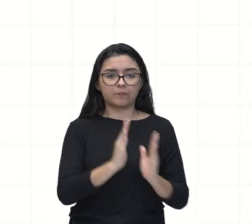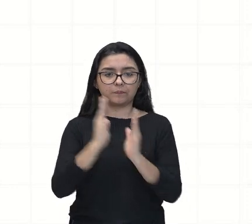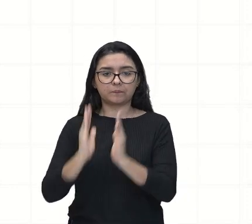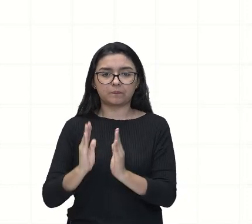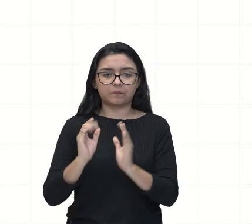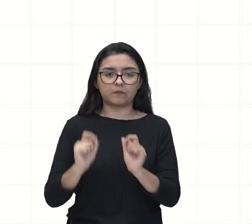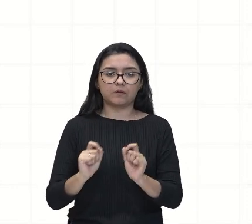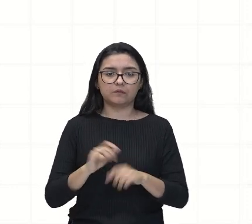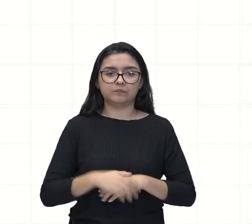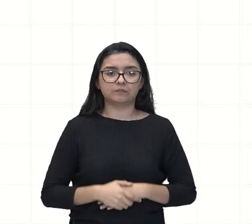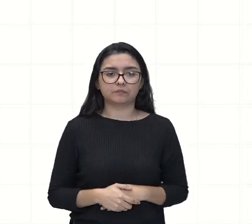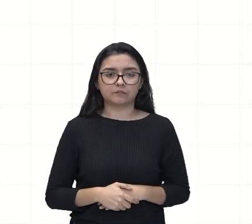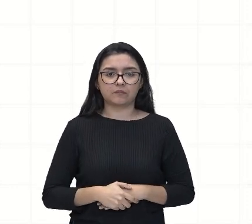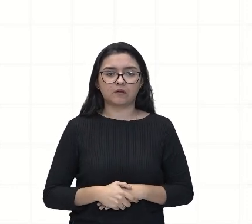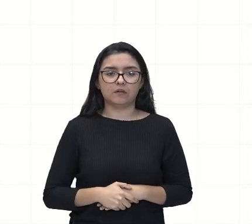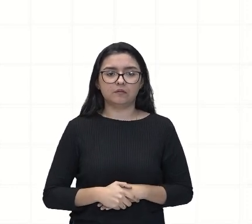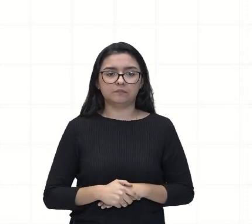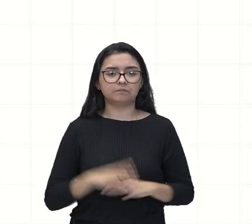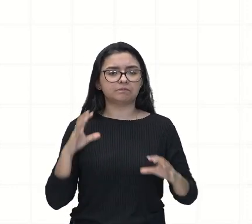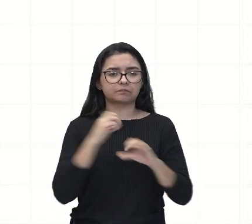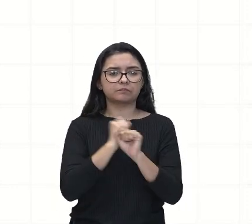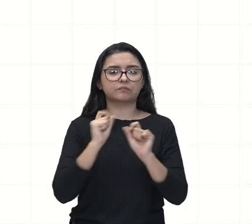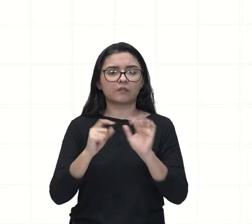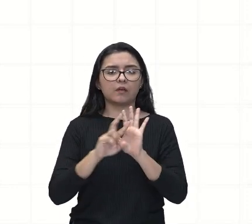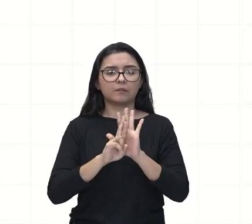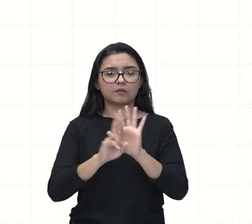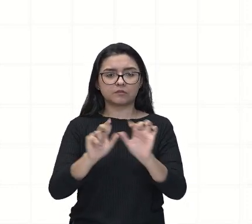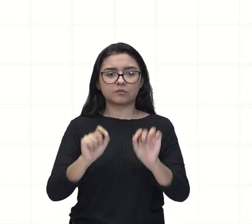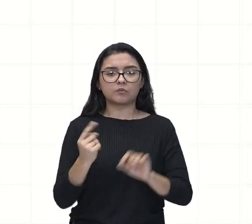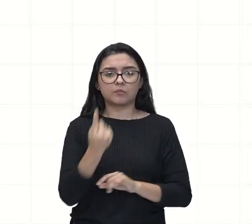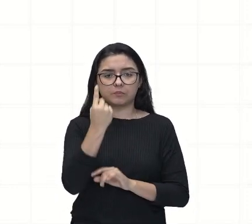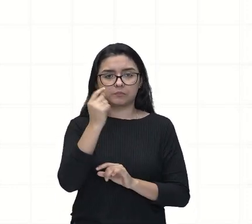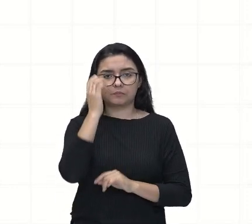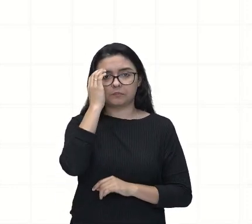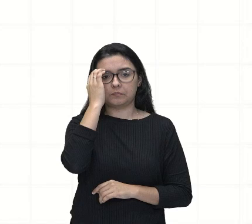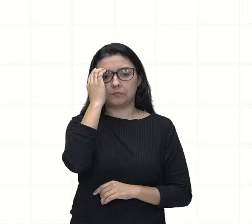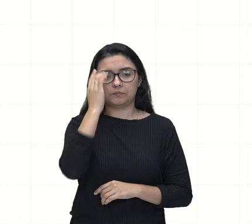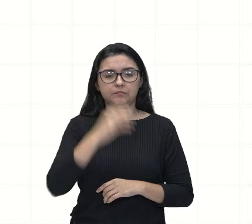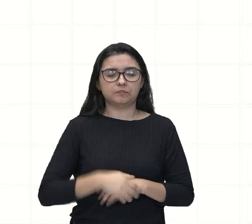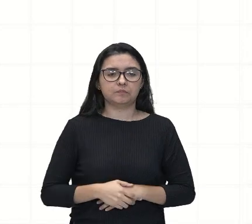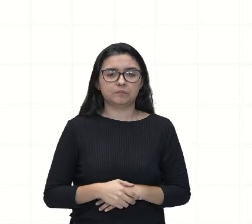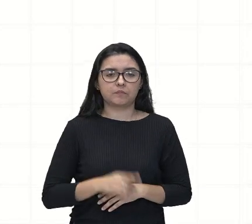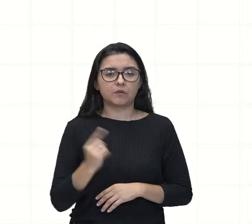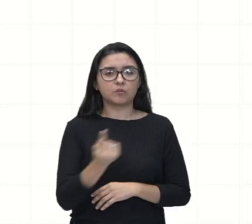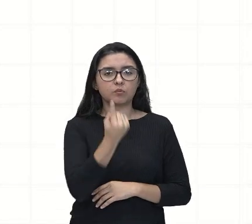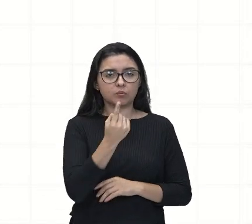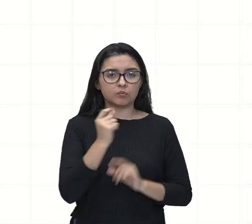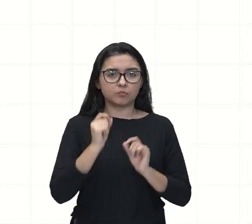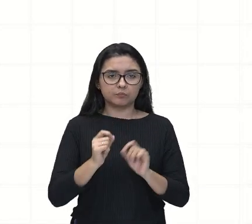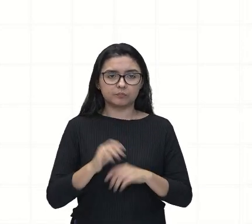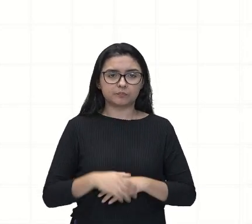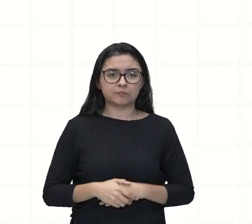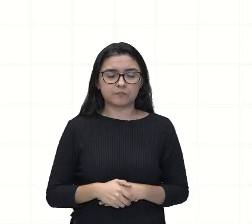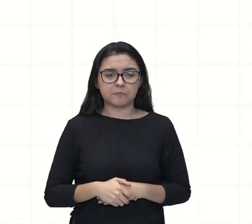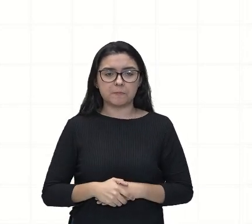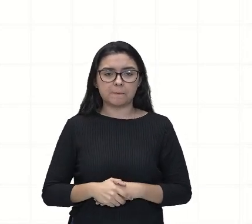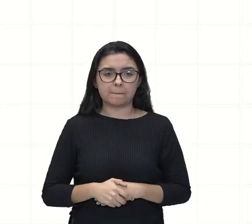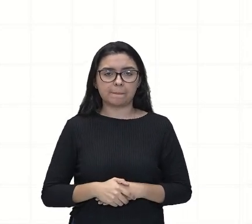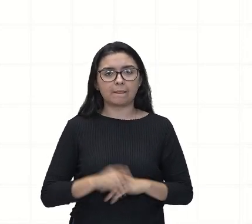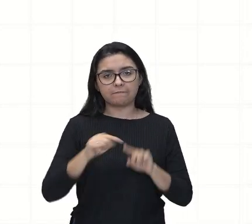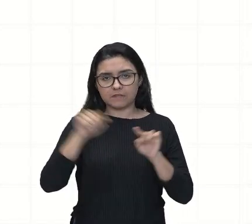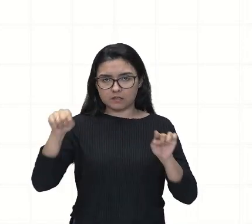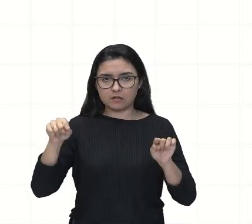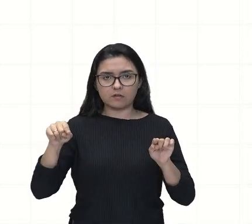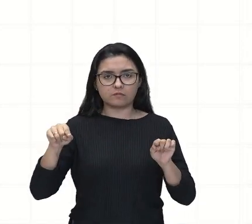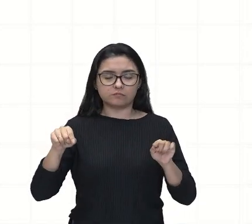é total aqui e ela representa um só elemento, uma só variável. Tudo certo?